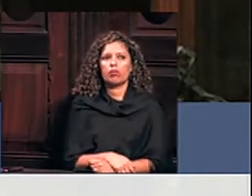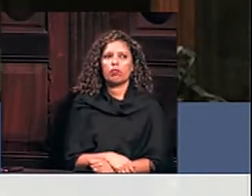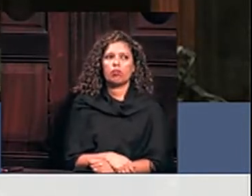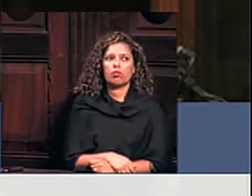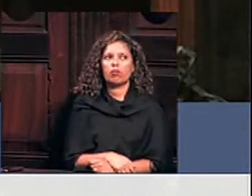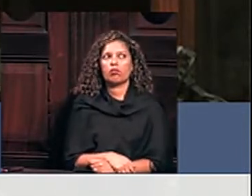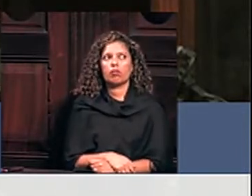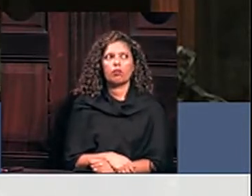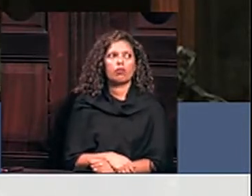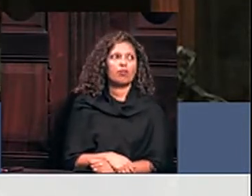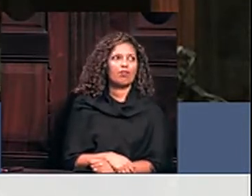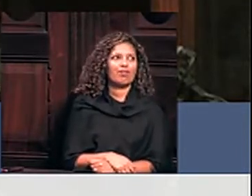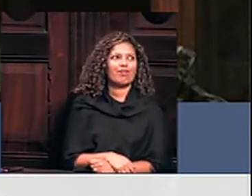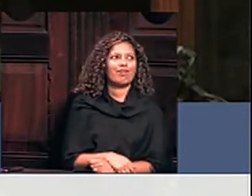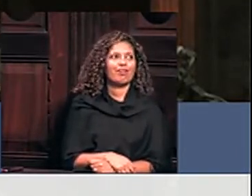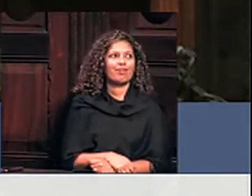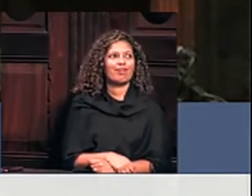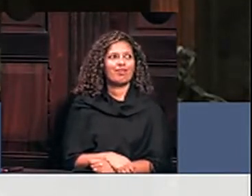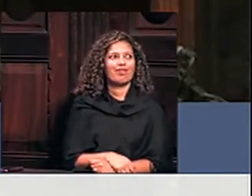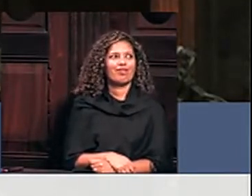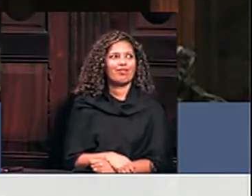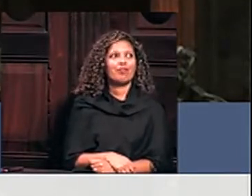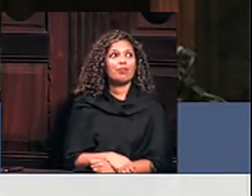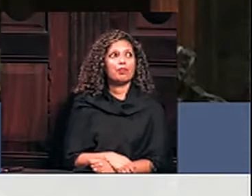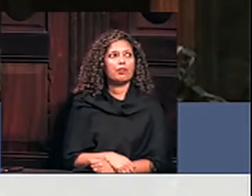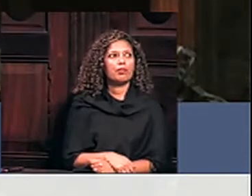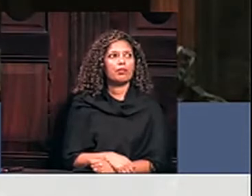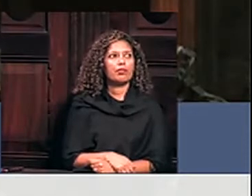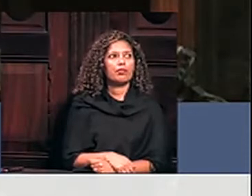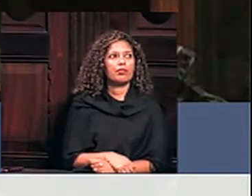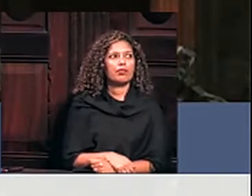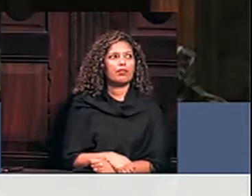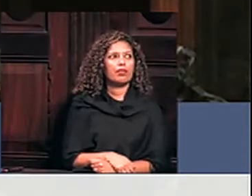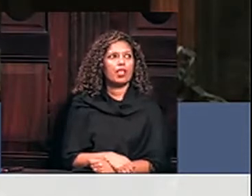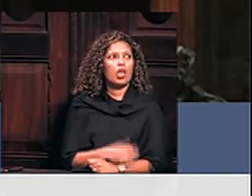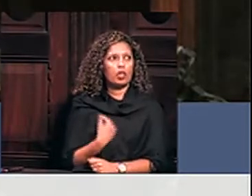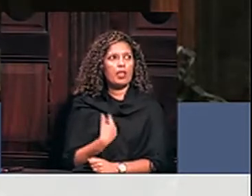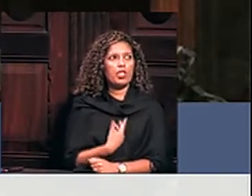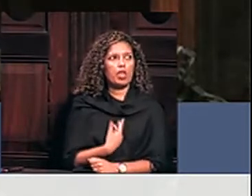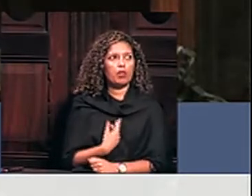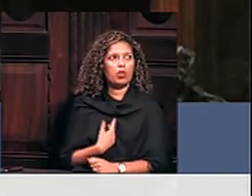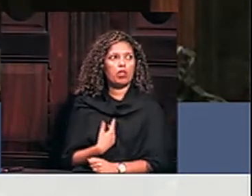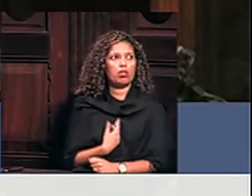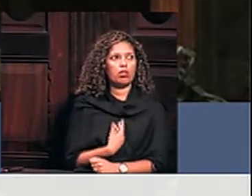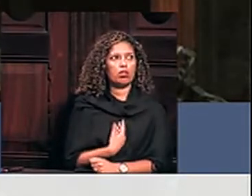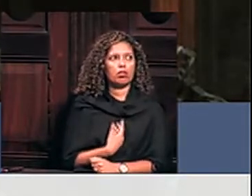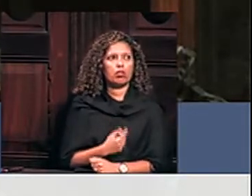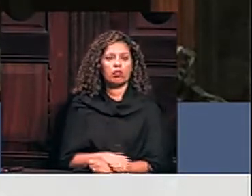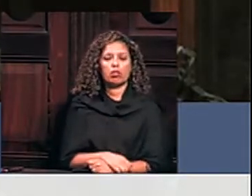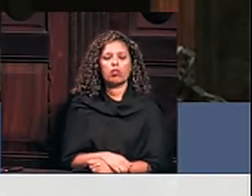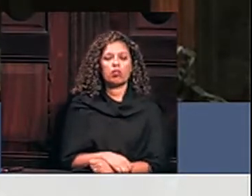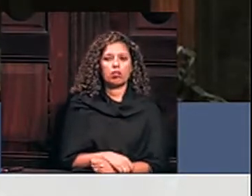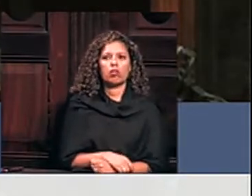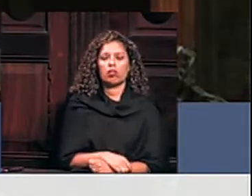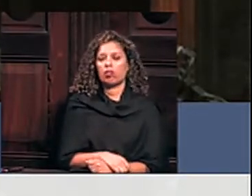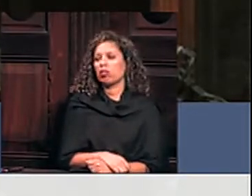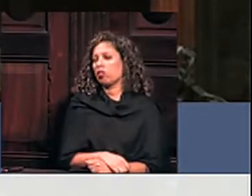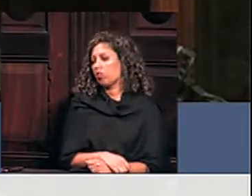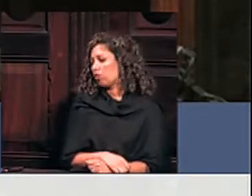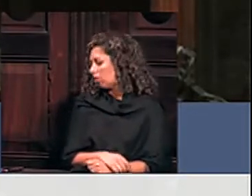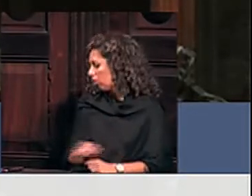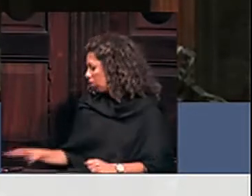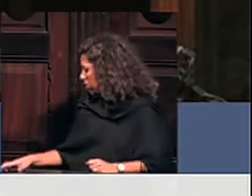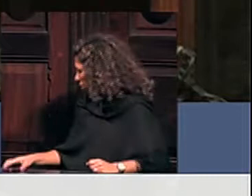Favorável, presidente. Favorável com o parecer do CCJ. Acompanho o parecer pela comissão, do CCJ. Pela comissão, obrigado, deputado. Pela Comissão de